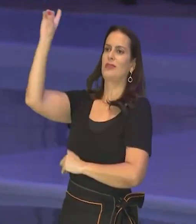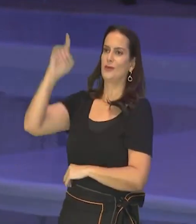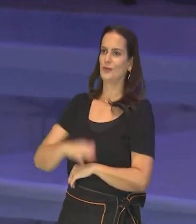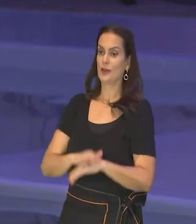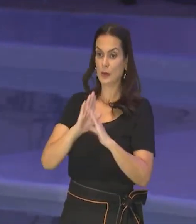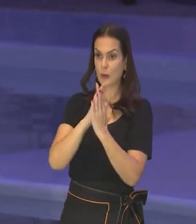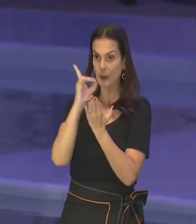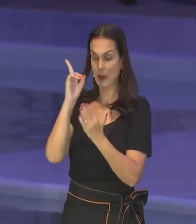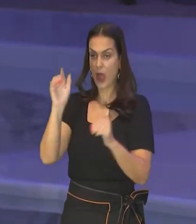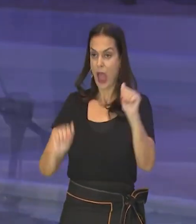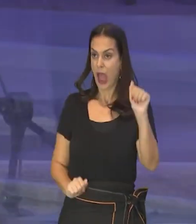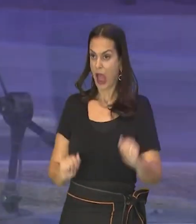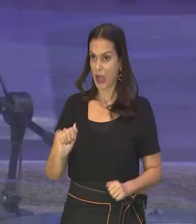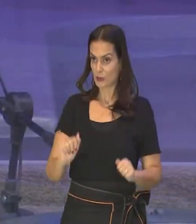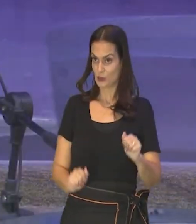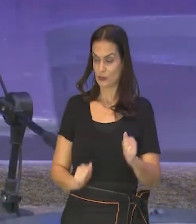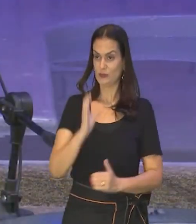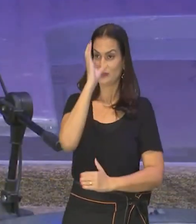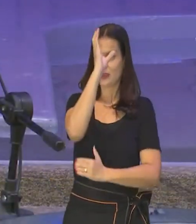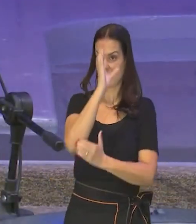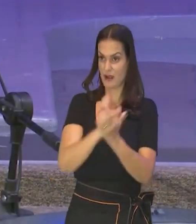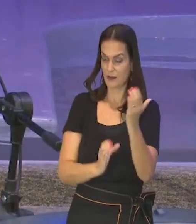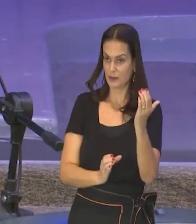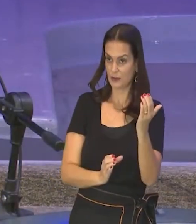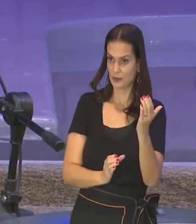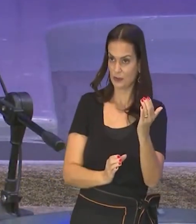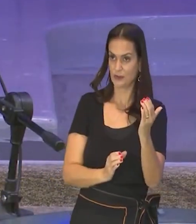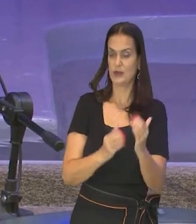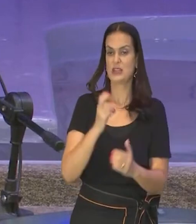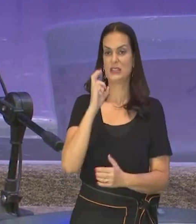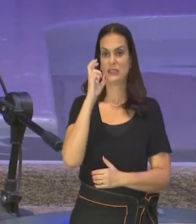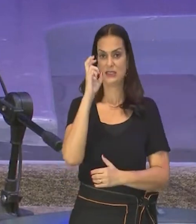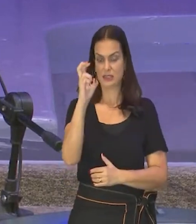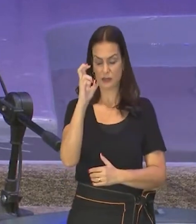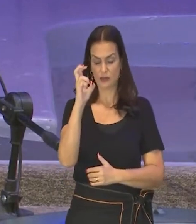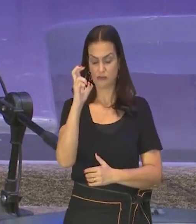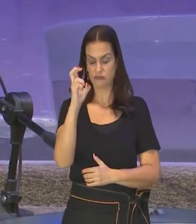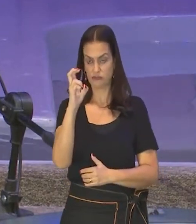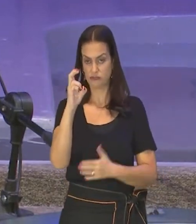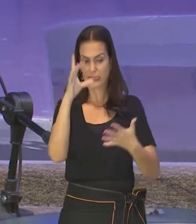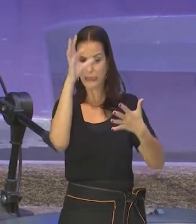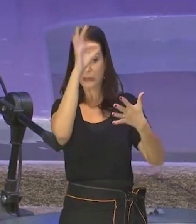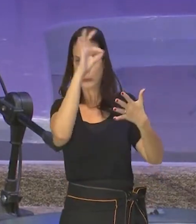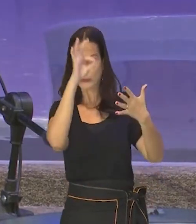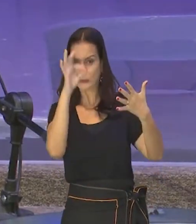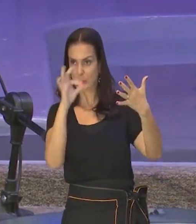sua Bíblia em Atos, no capítulo de número 5. Eu quero destacar